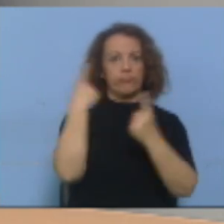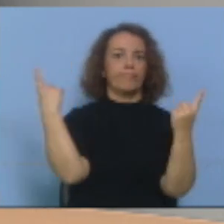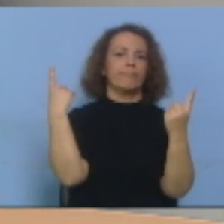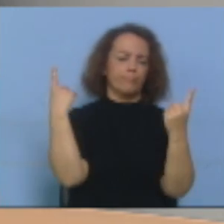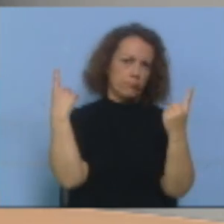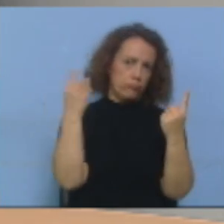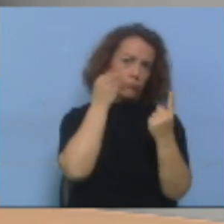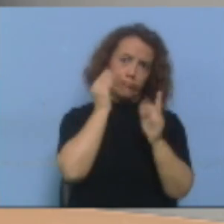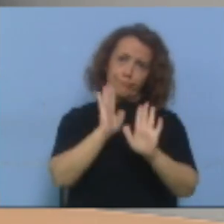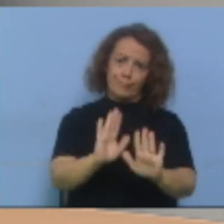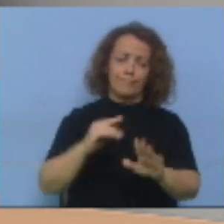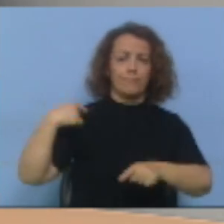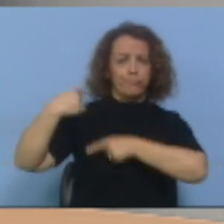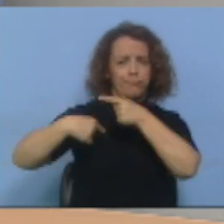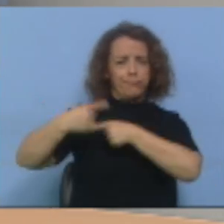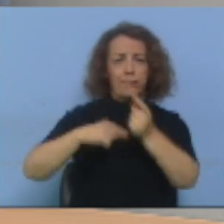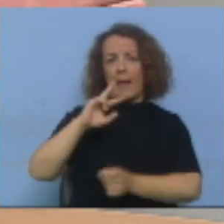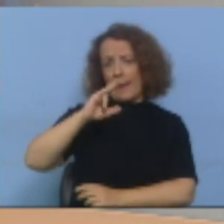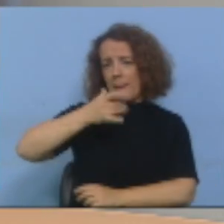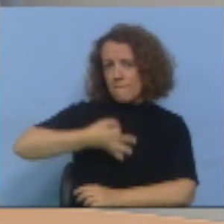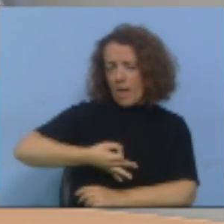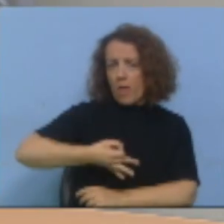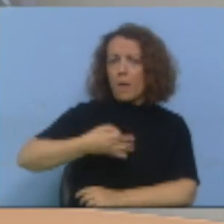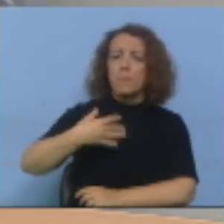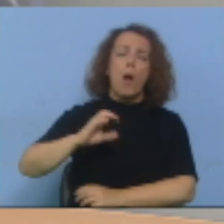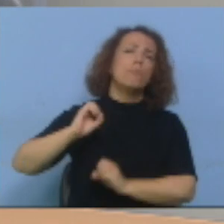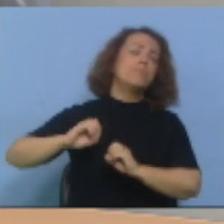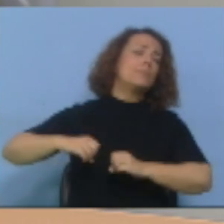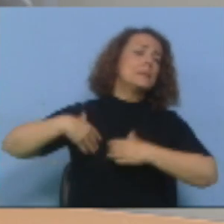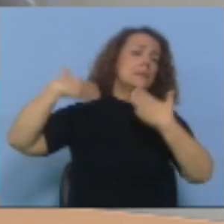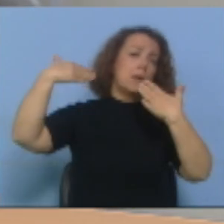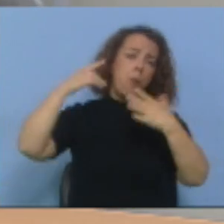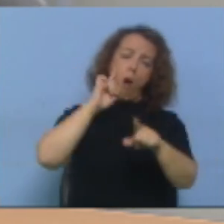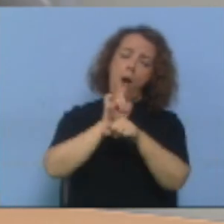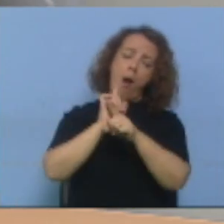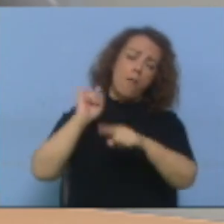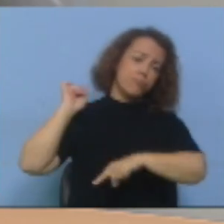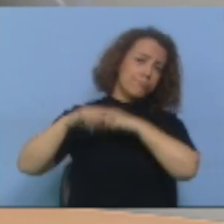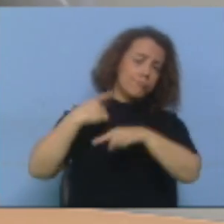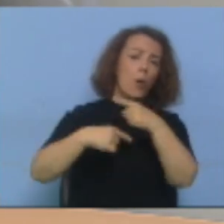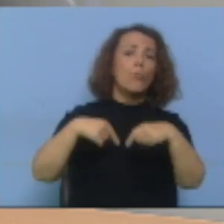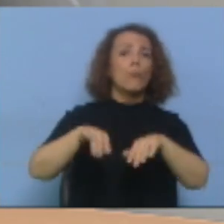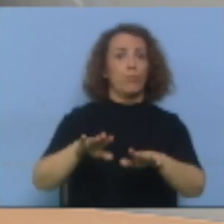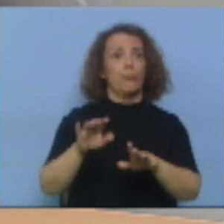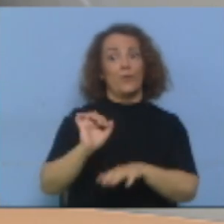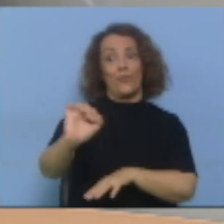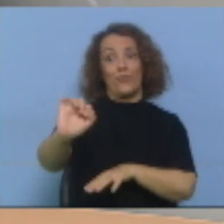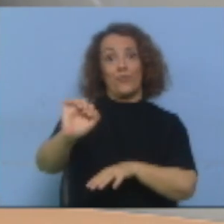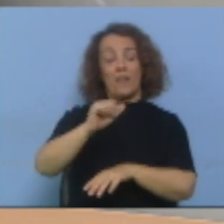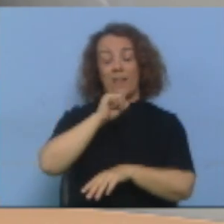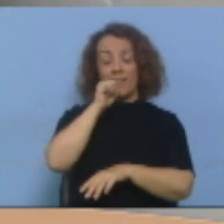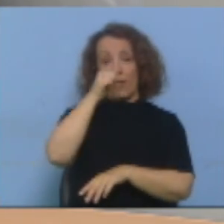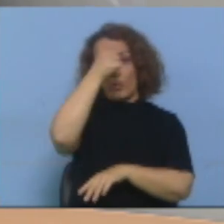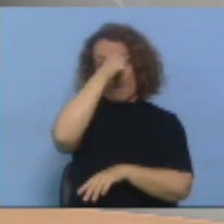e caracteriza, nomeadamente a RTP, mas a RTP desde os seus inícios, e pergunto-lhe porque acontece a partir da sua paróquia, em muitos domingos. Sim.